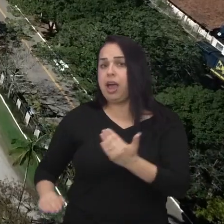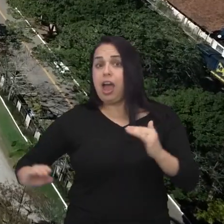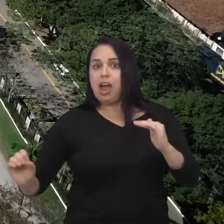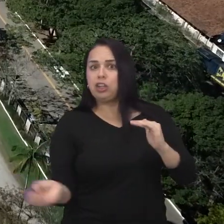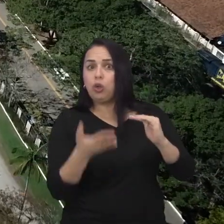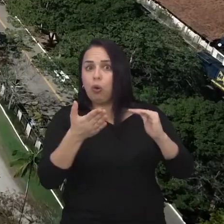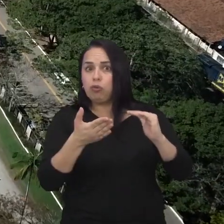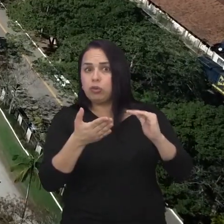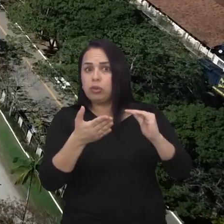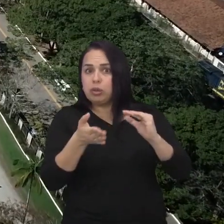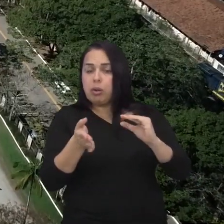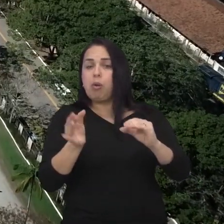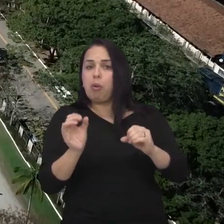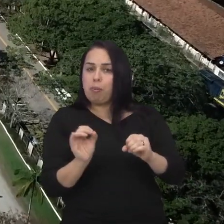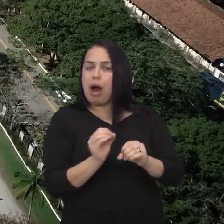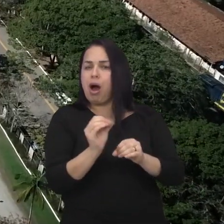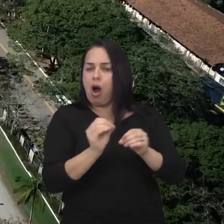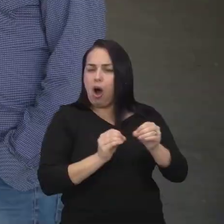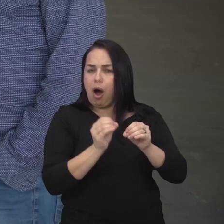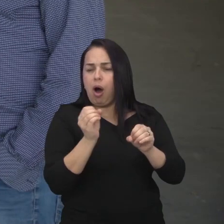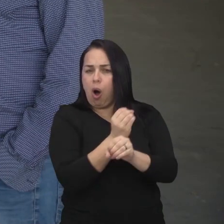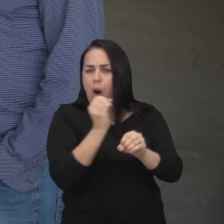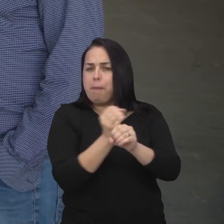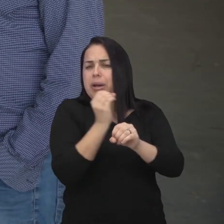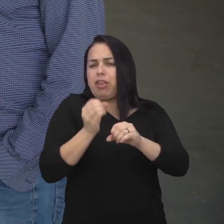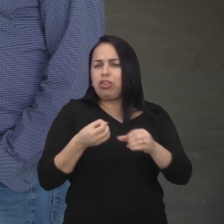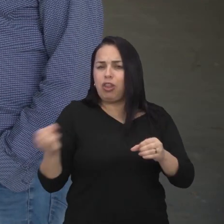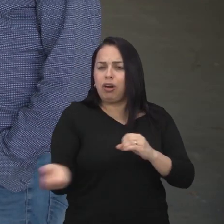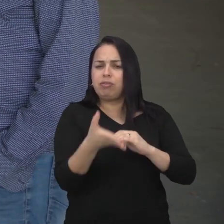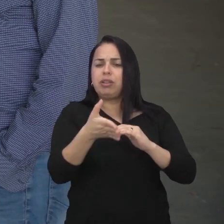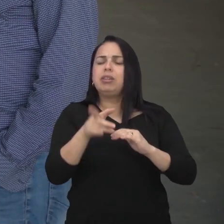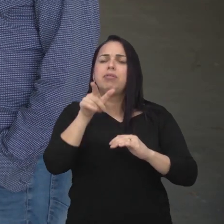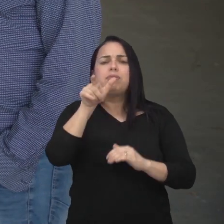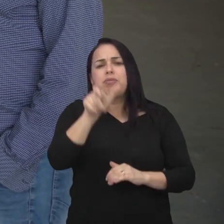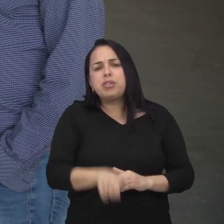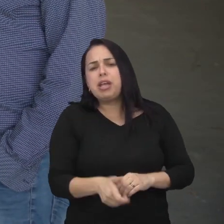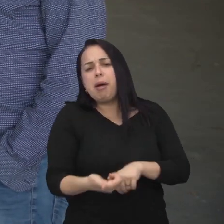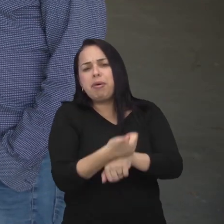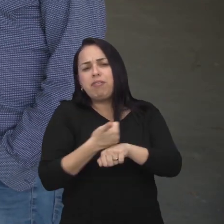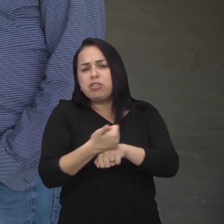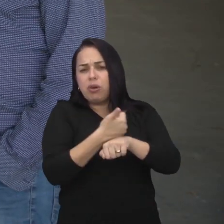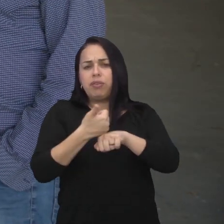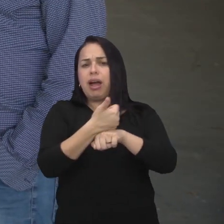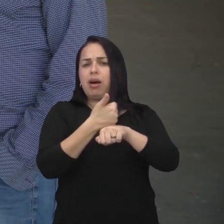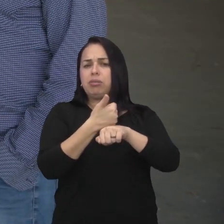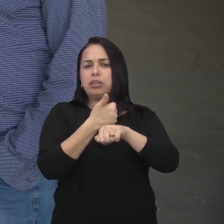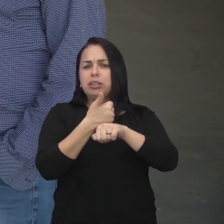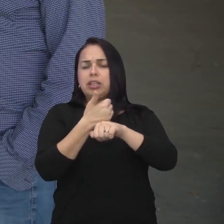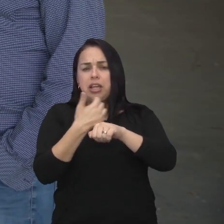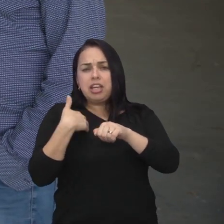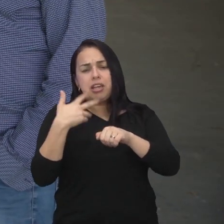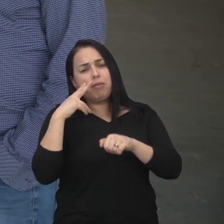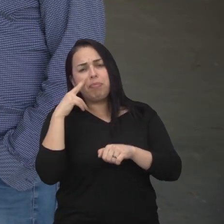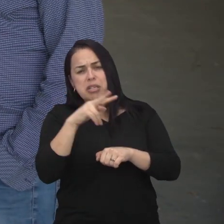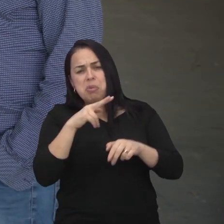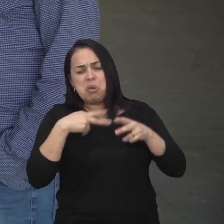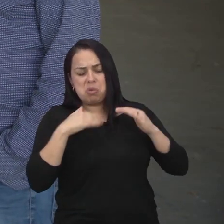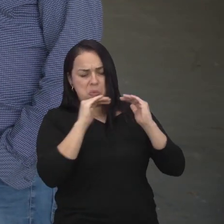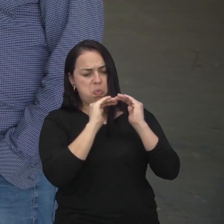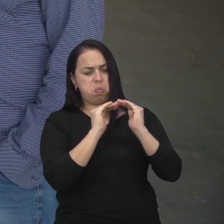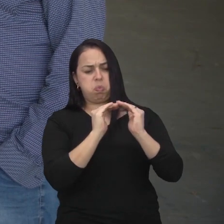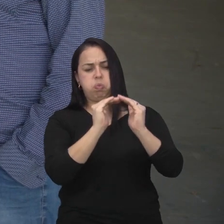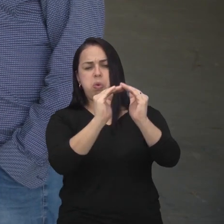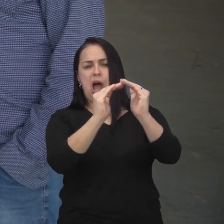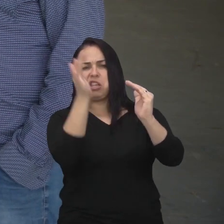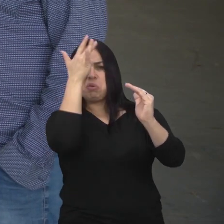Como que é para você, sendo um arquiteto urbanista, ver essa arquitetura assim, aberta ao público